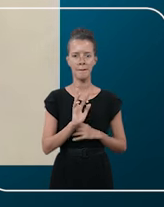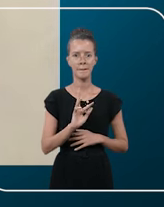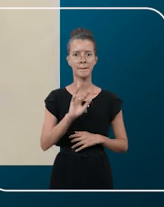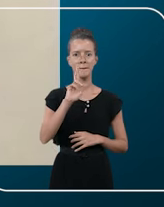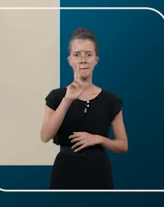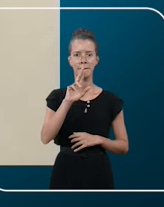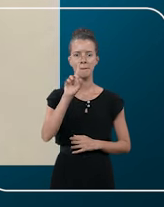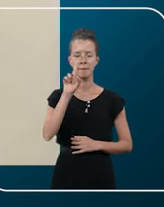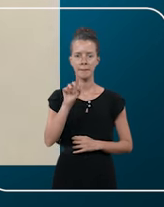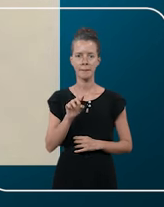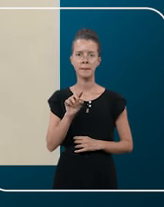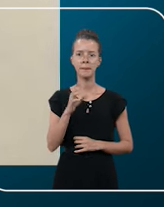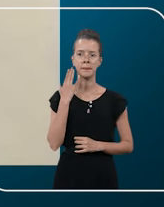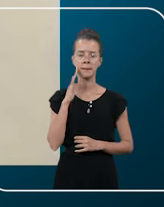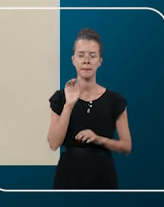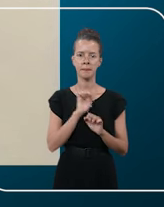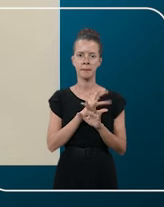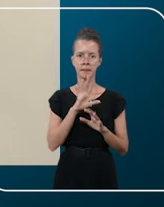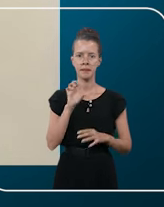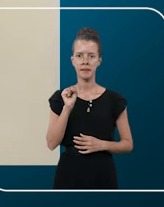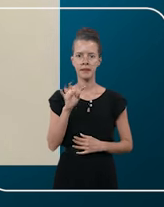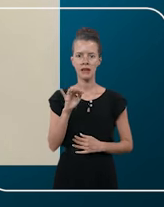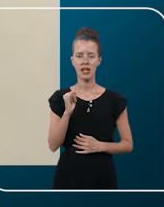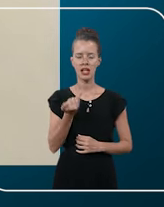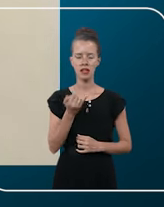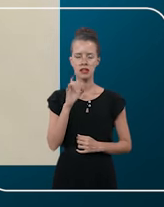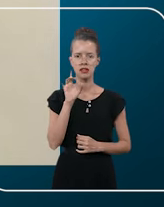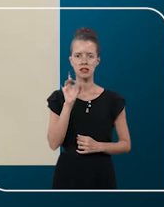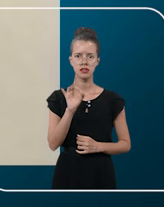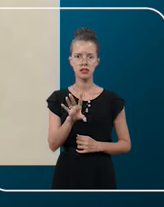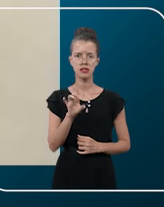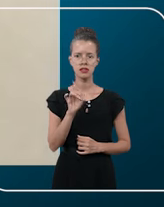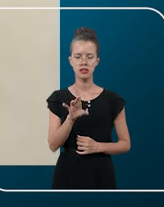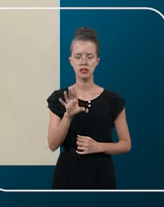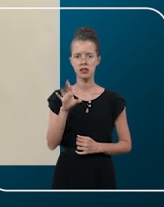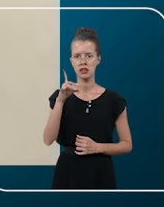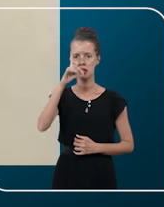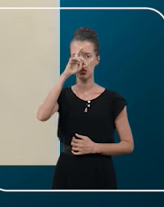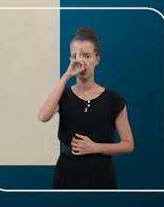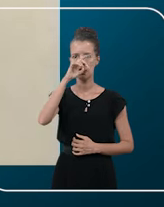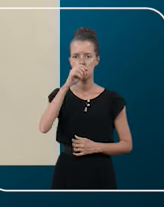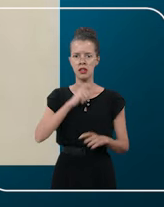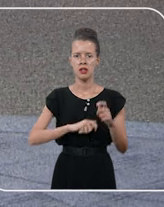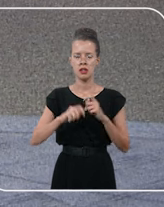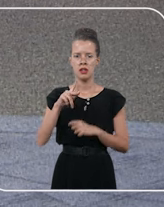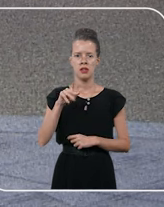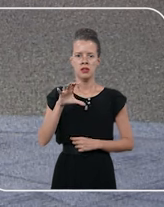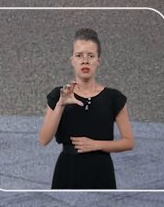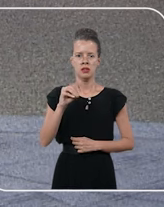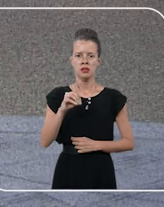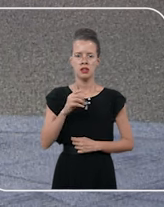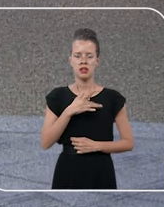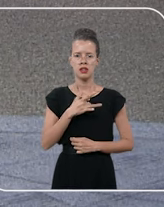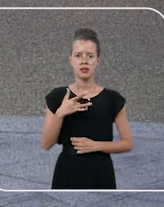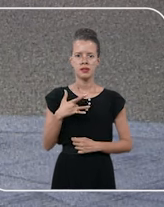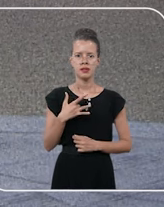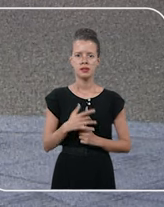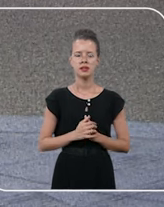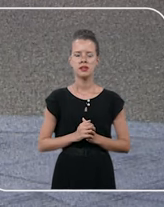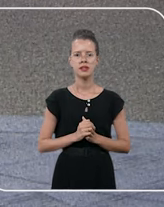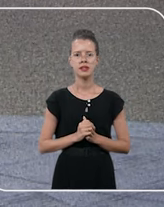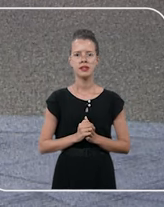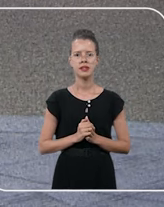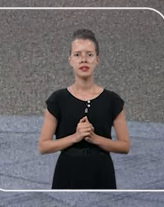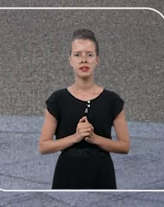segundo o entendimento do STJ, apenas em relação ao hospital e administrador do plano de saúde. E se for comprovada,